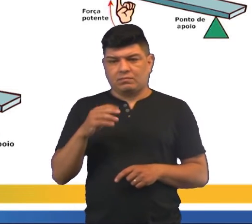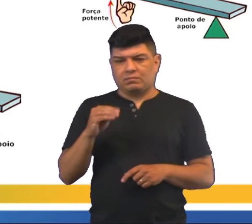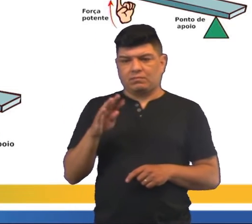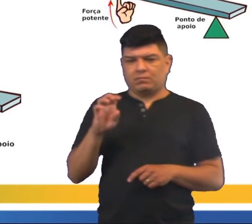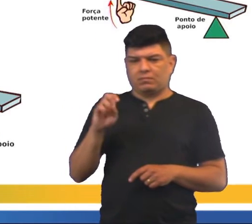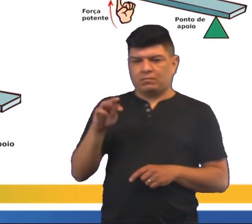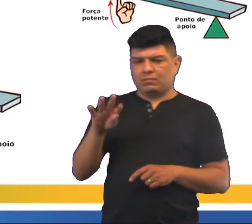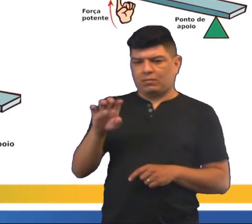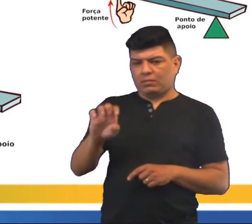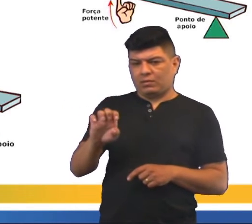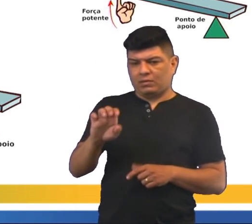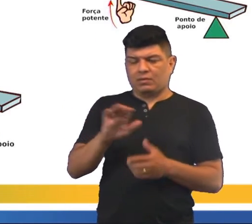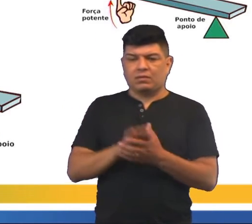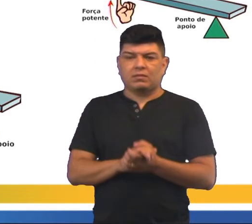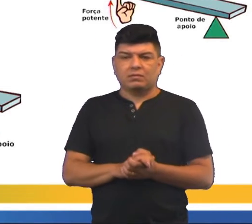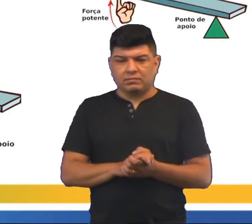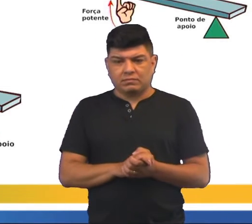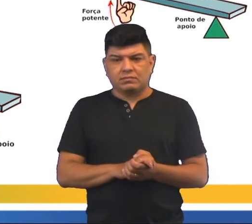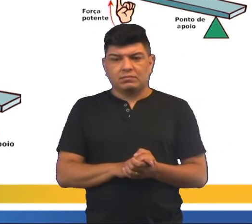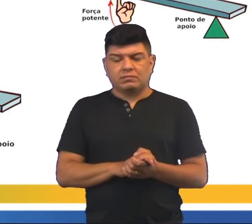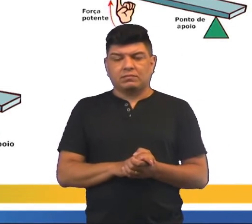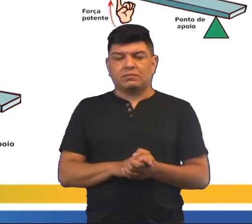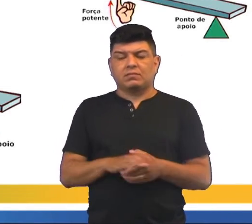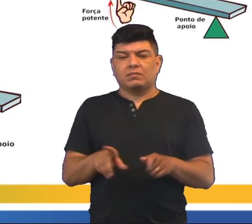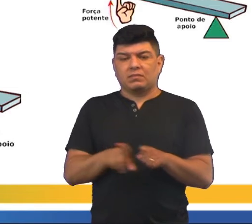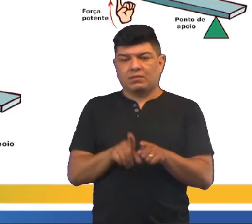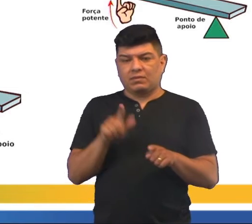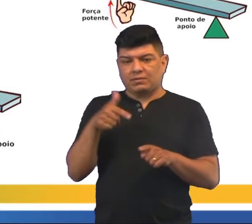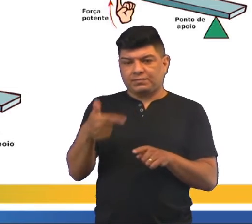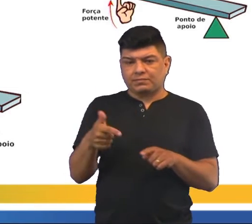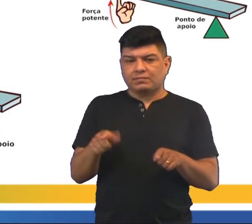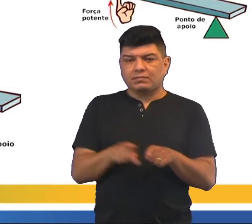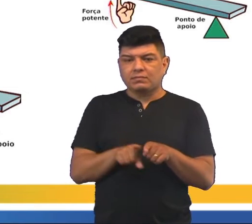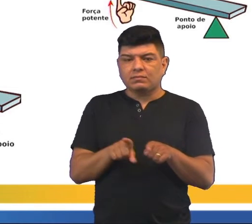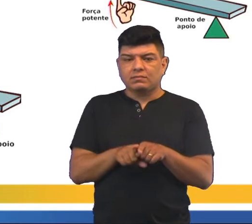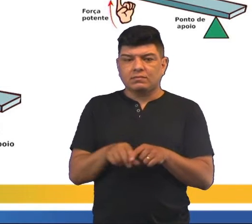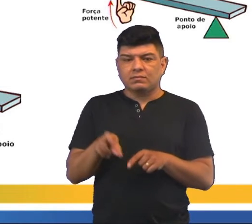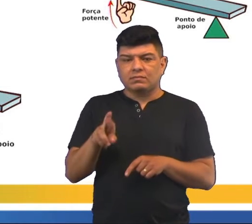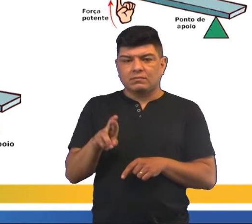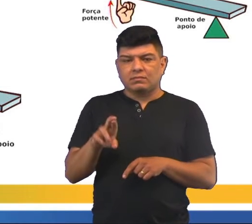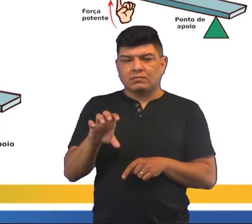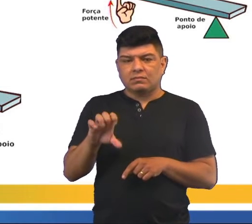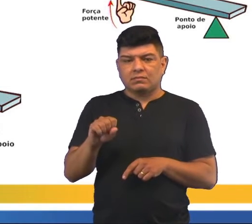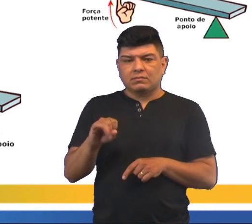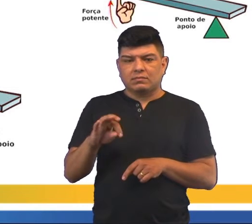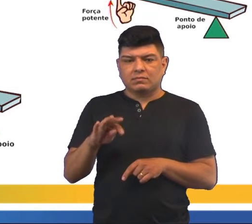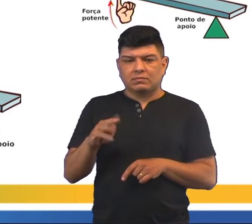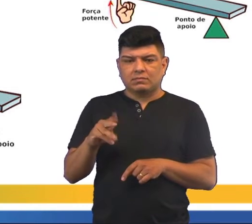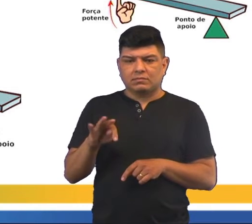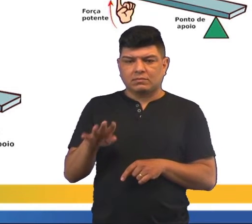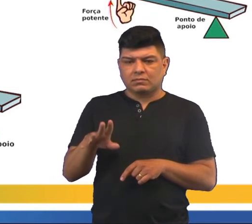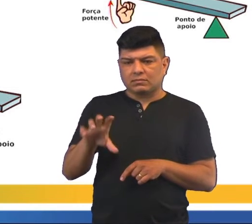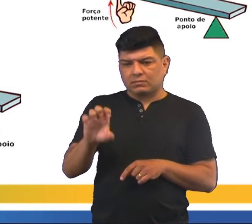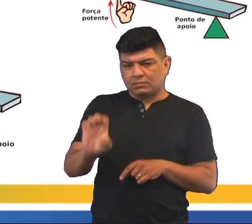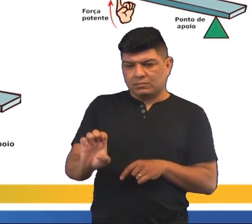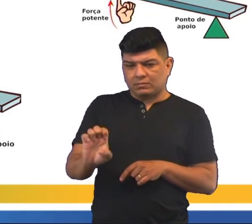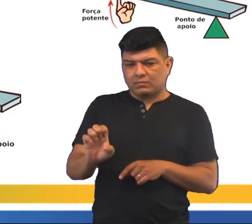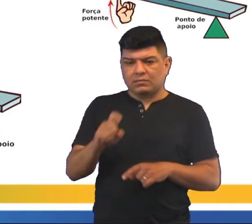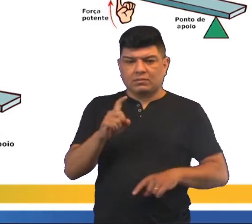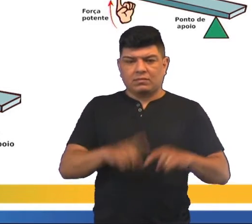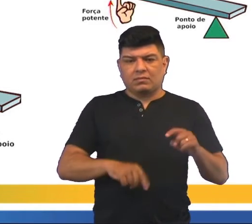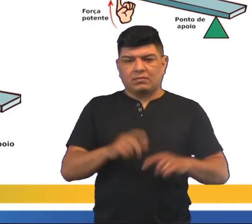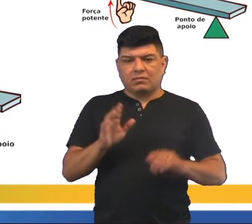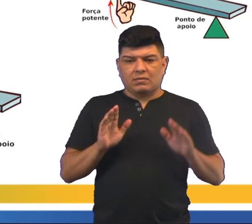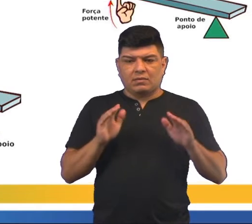potente a força que você tá tendo que aplicar nós temos o outro que a força é resistente onde que o material está